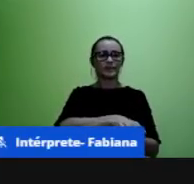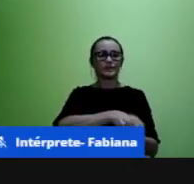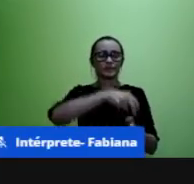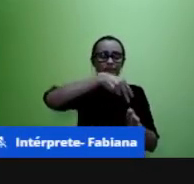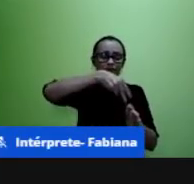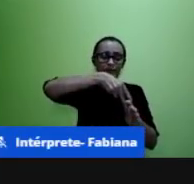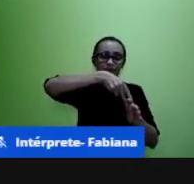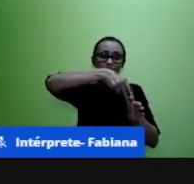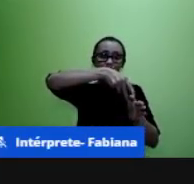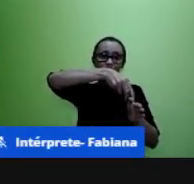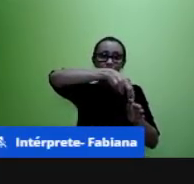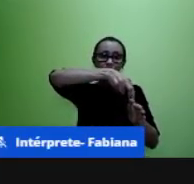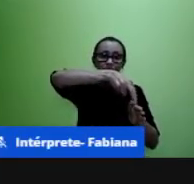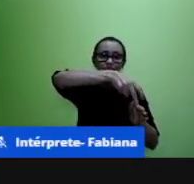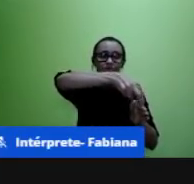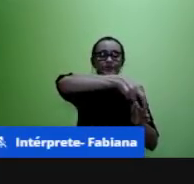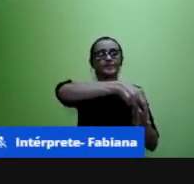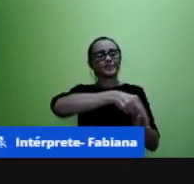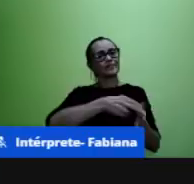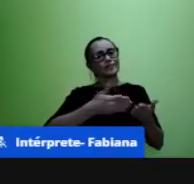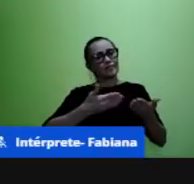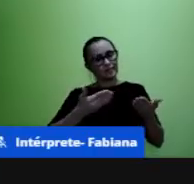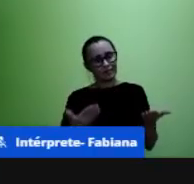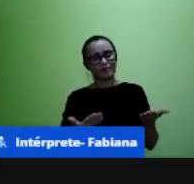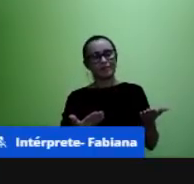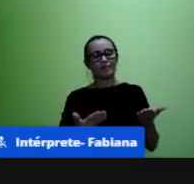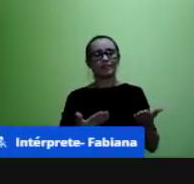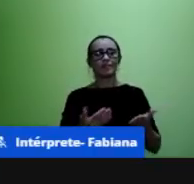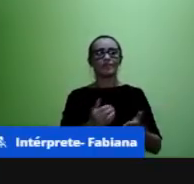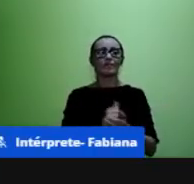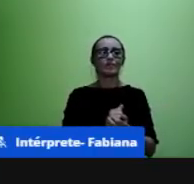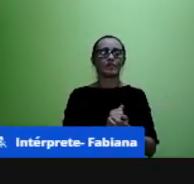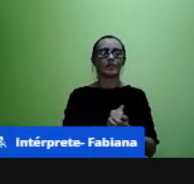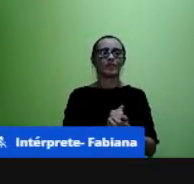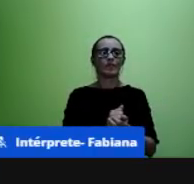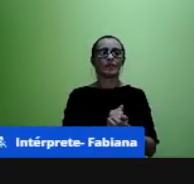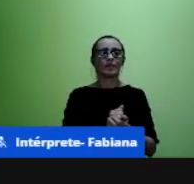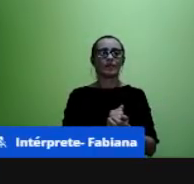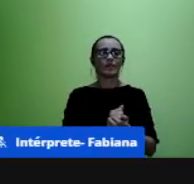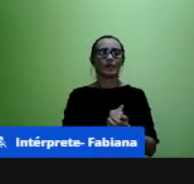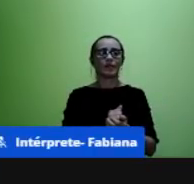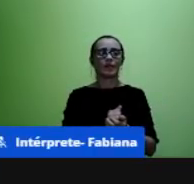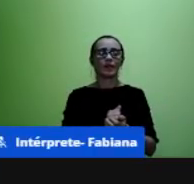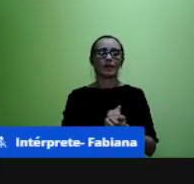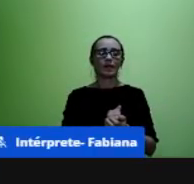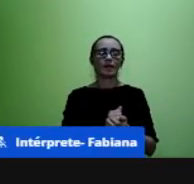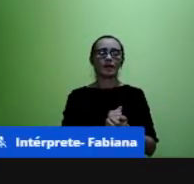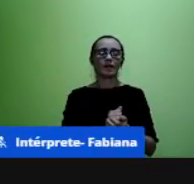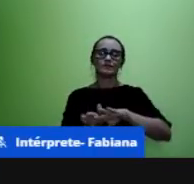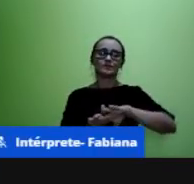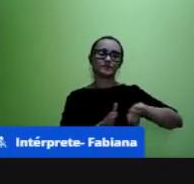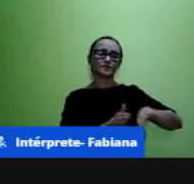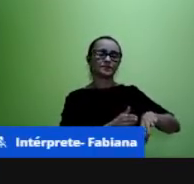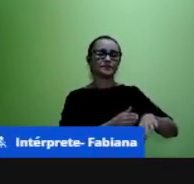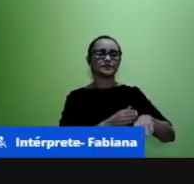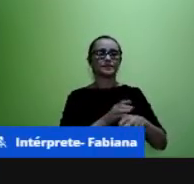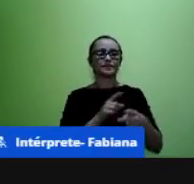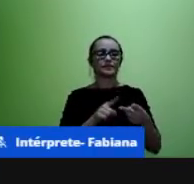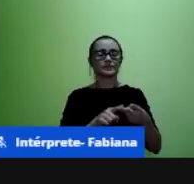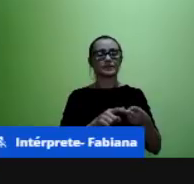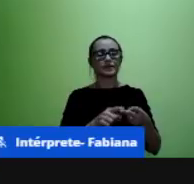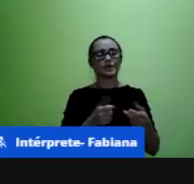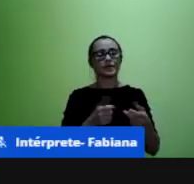exemplo qualitativamente, ok? Agora, já na avaliação do sexto e nono ano, nós temos que levar